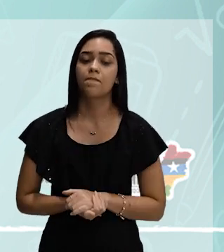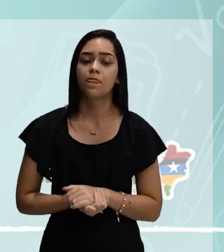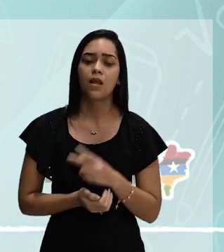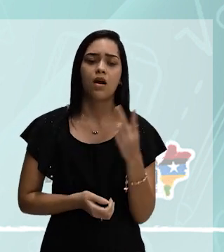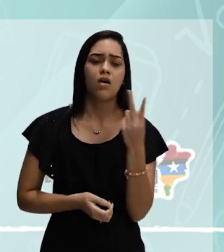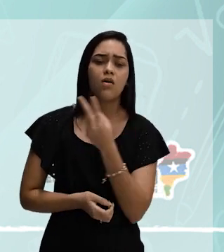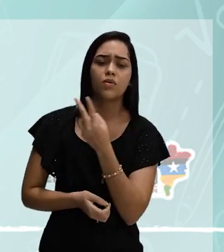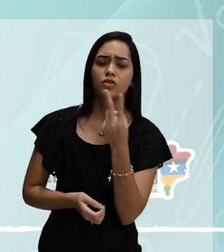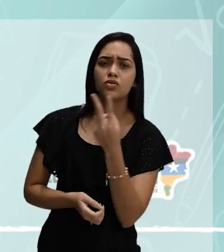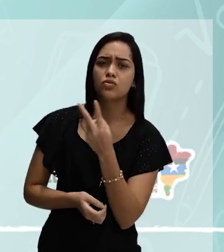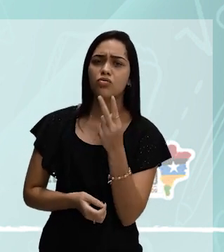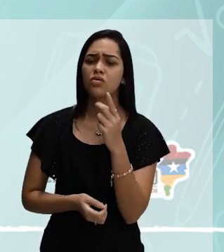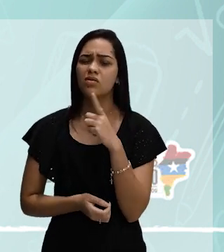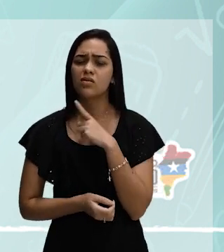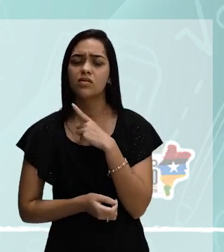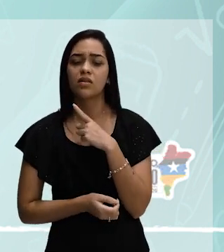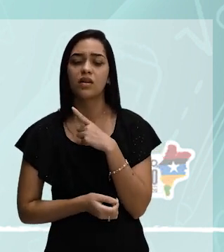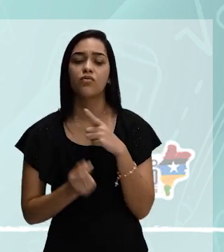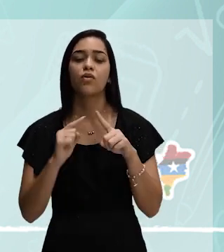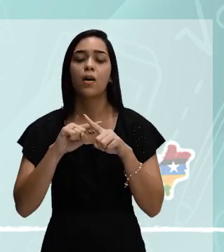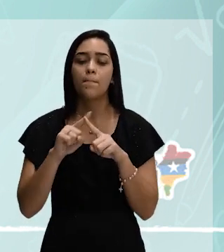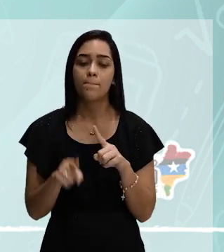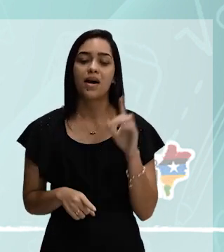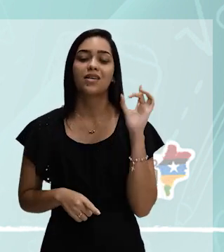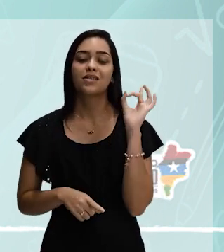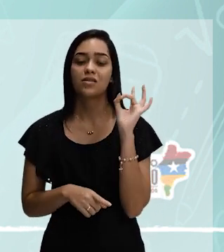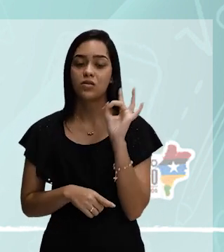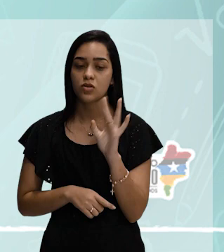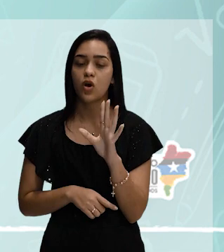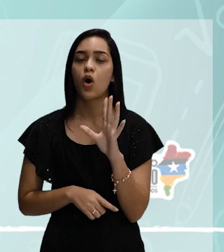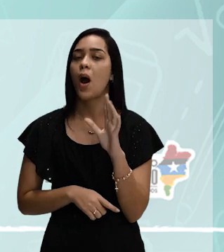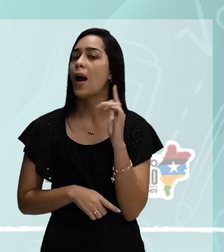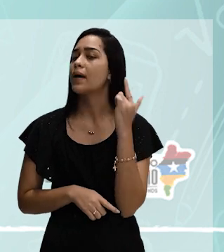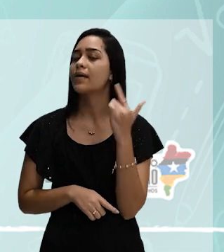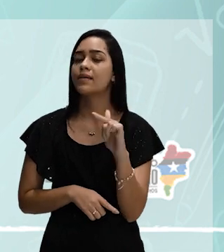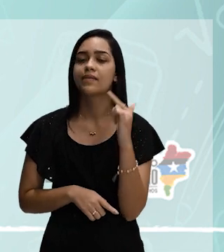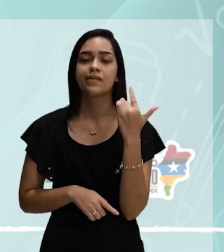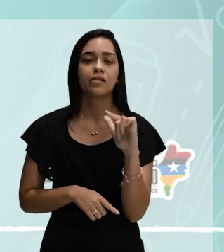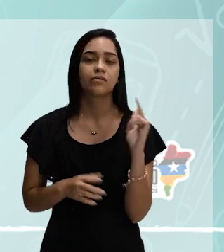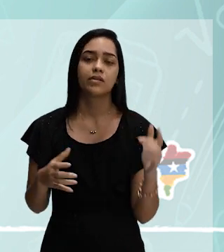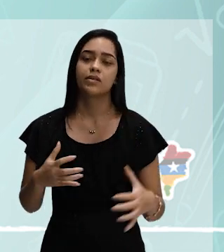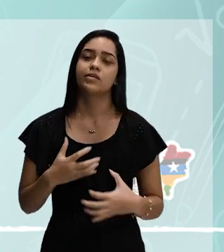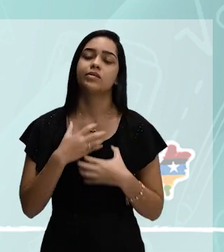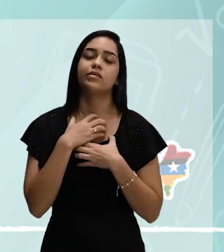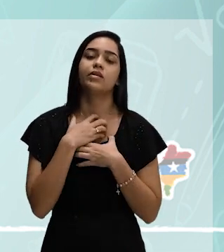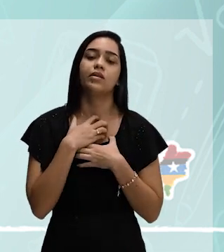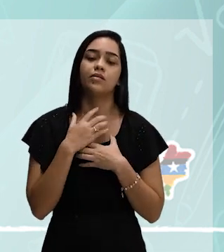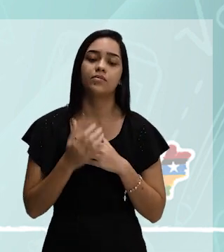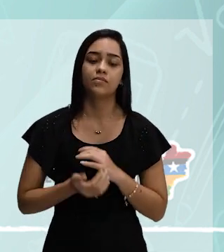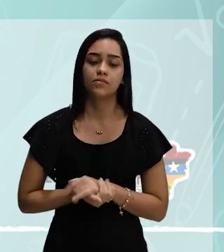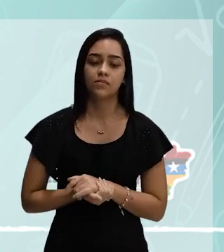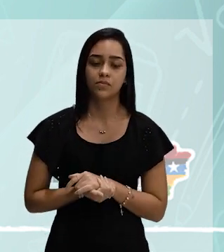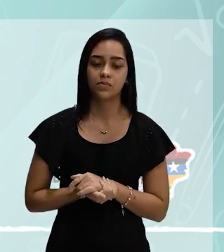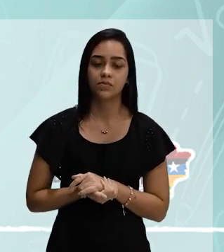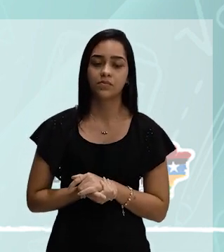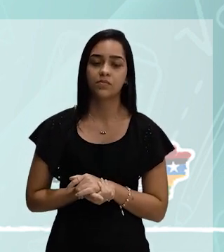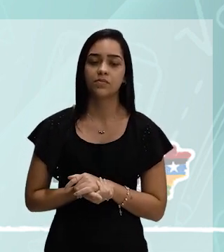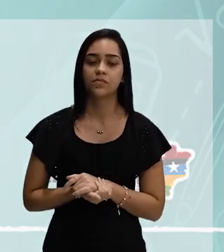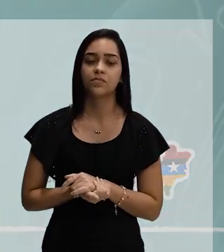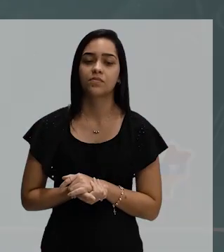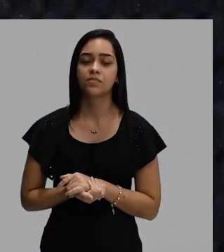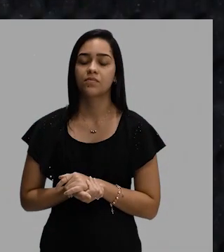bem. Não as duas que ele teve, mas só a que eles não